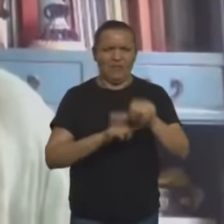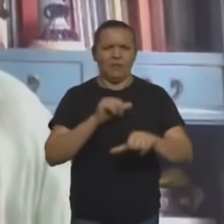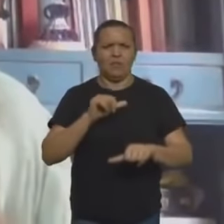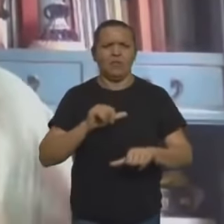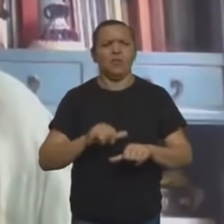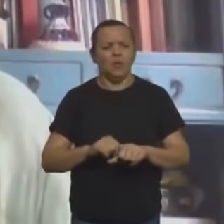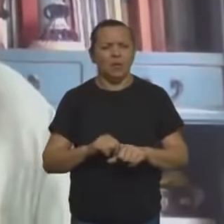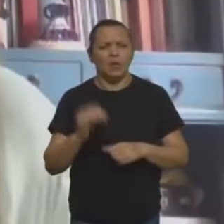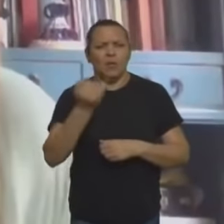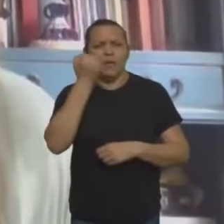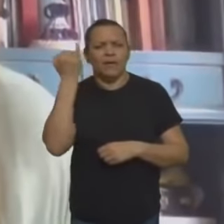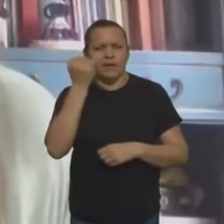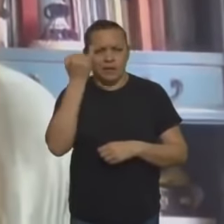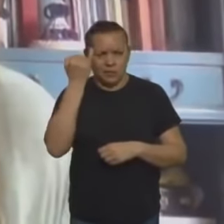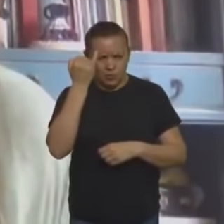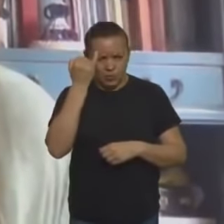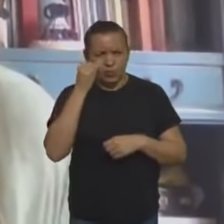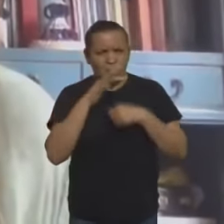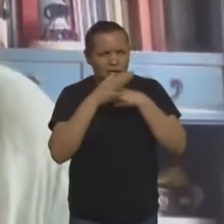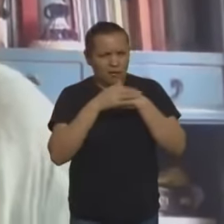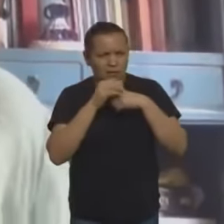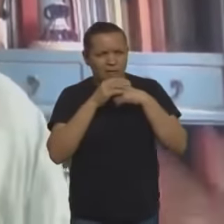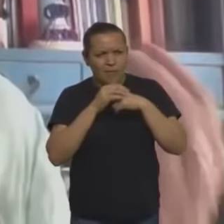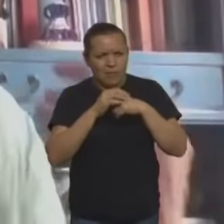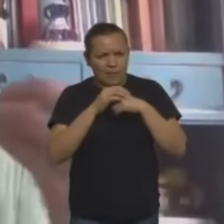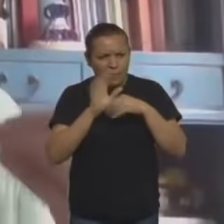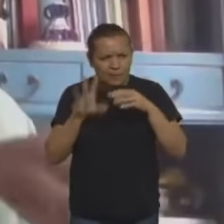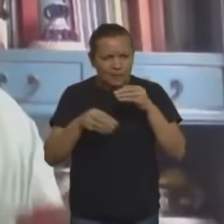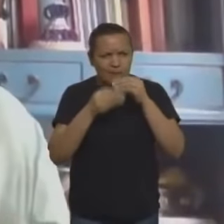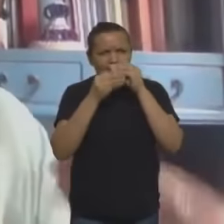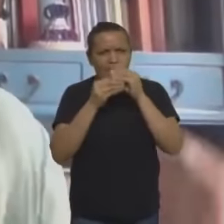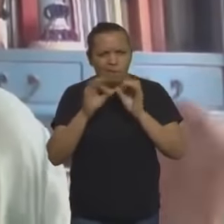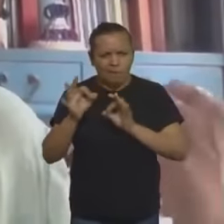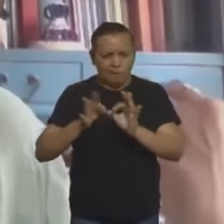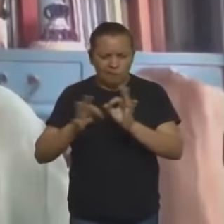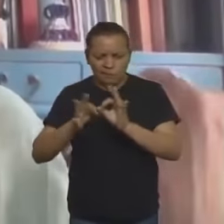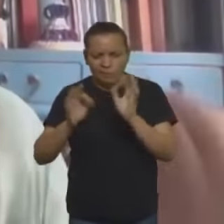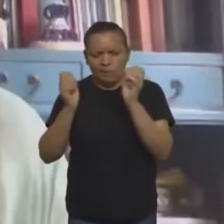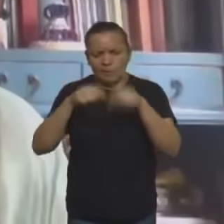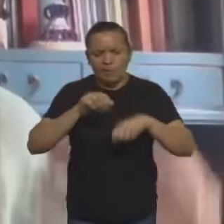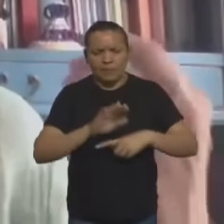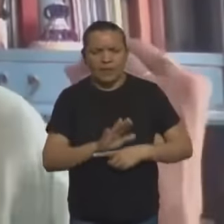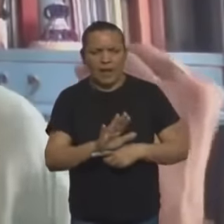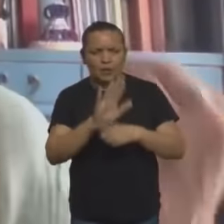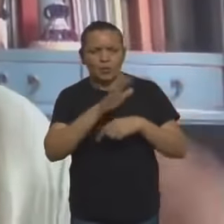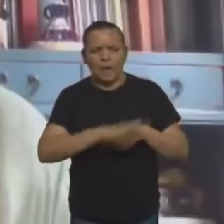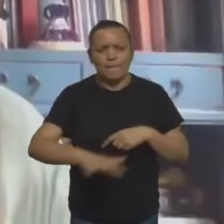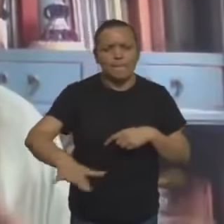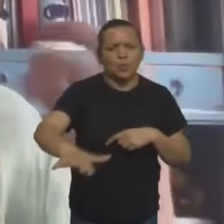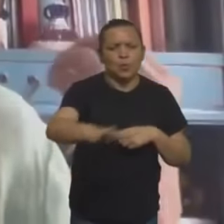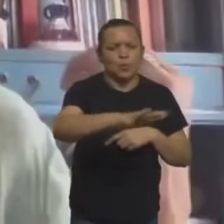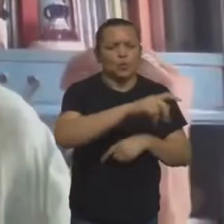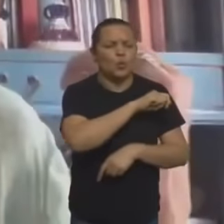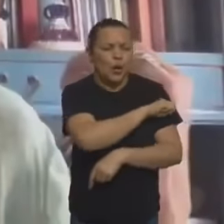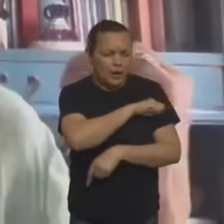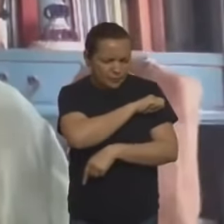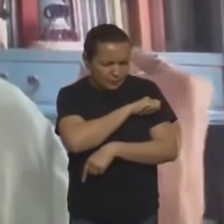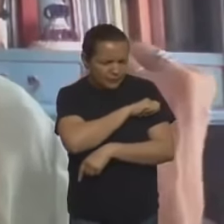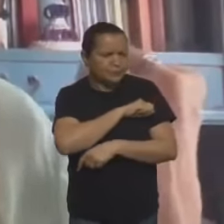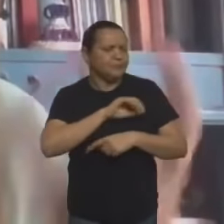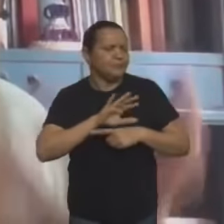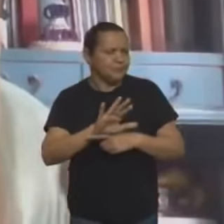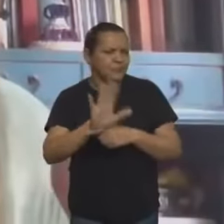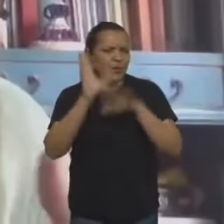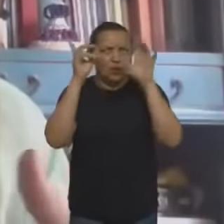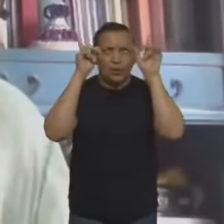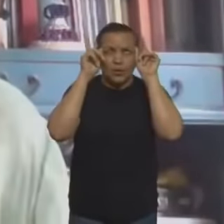a importância e a urgência de entrar com o programa e que ele vai poder ajudar a maioria, muita gente, vai poder aliviar